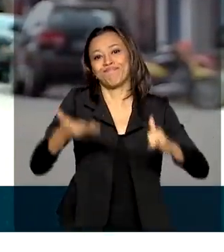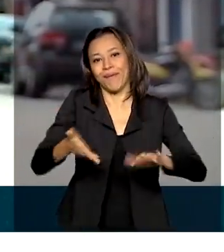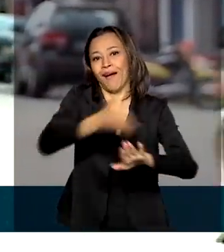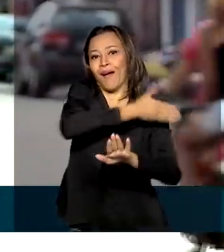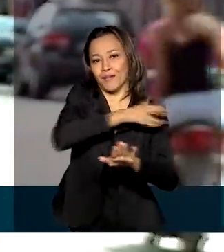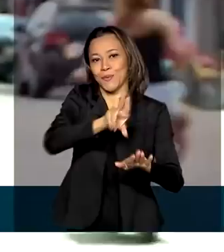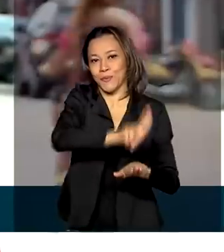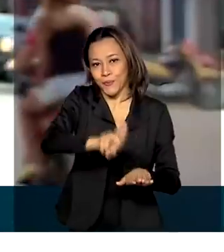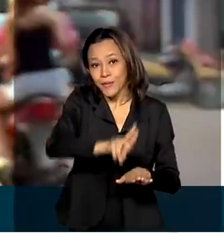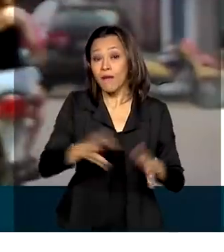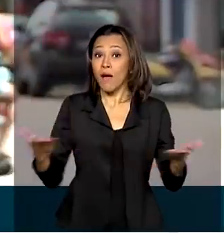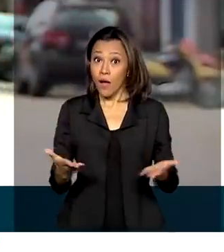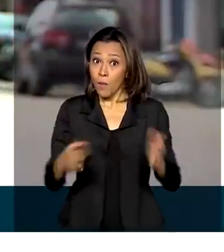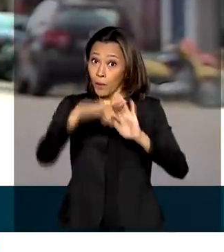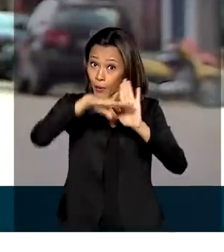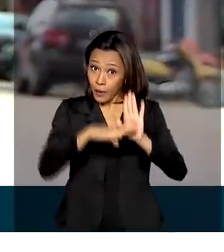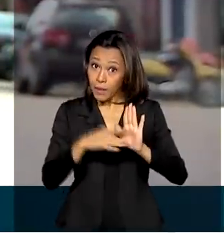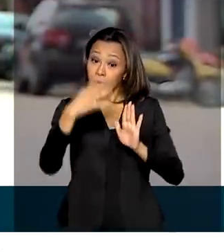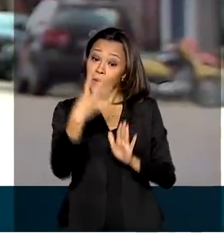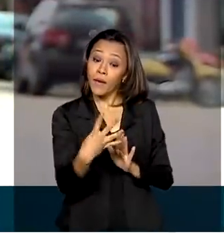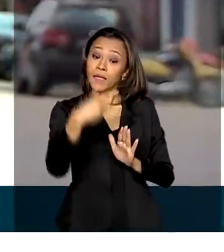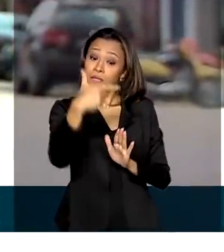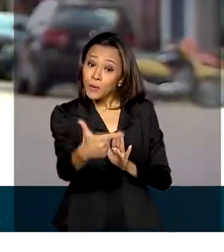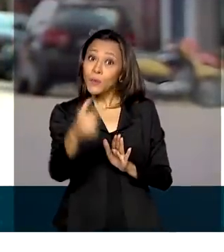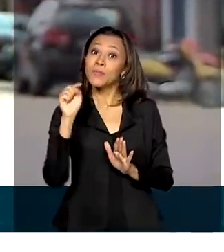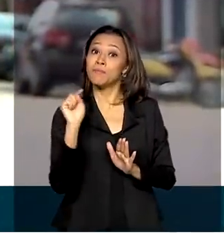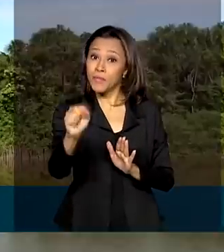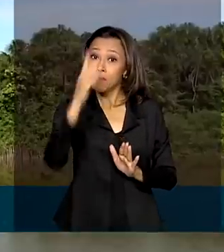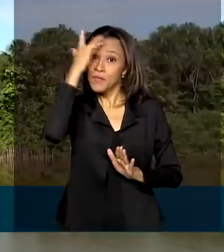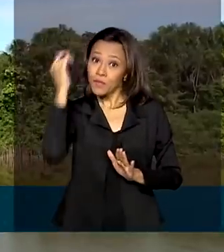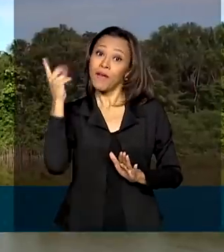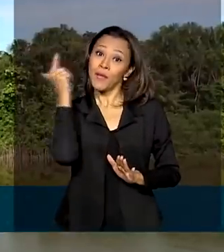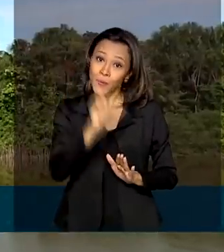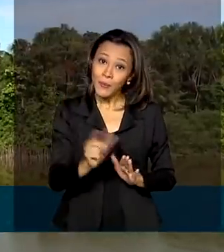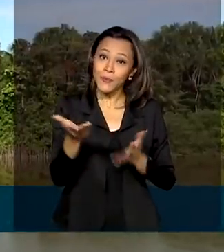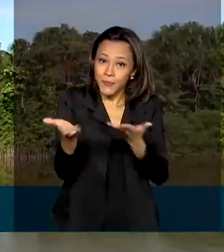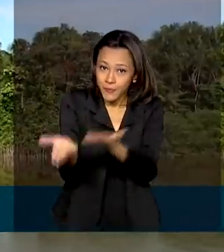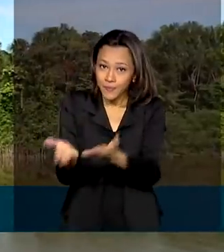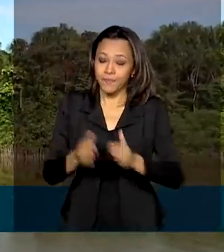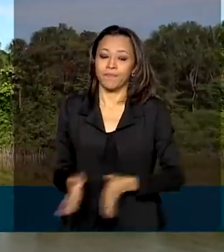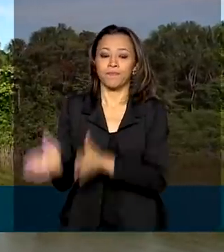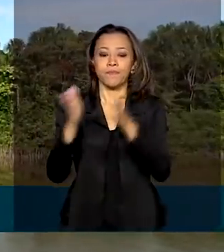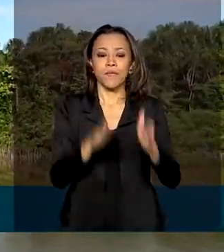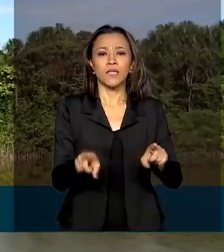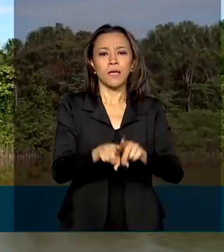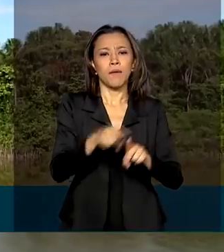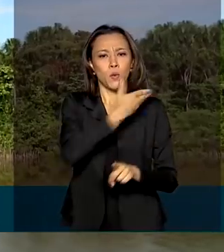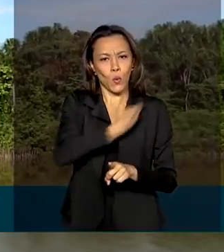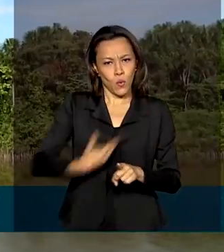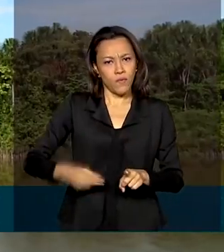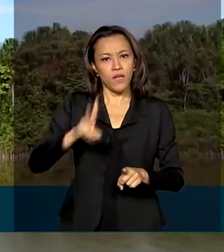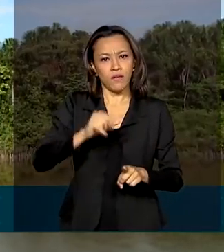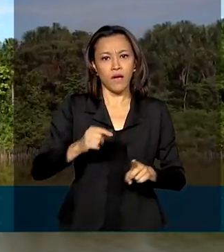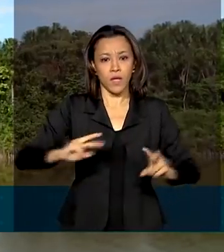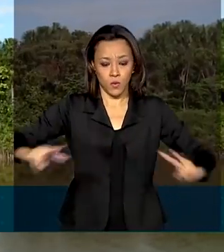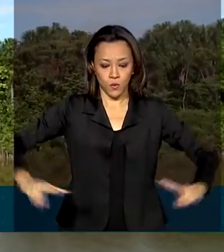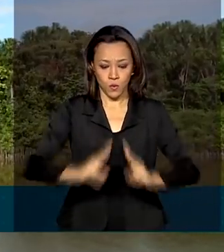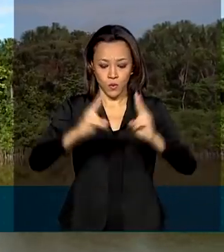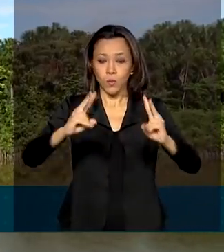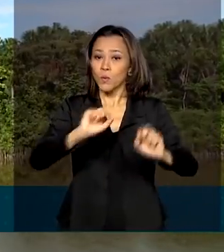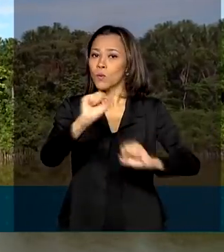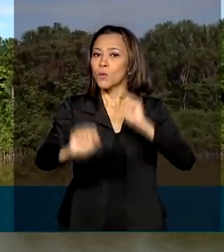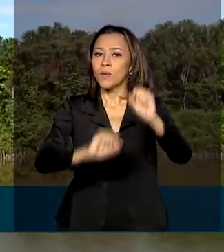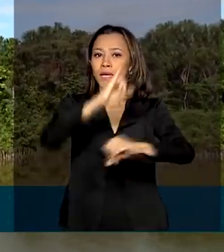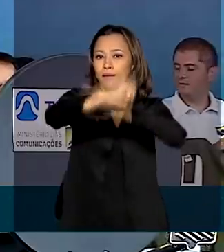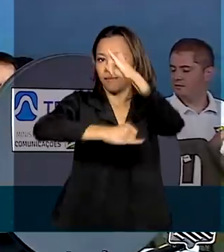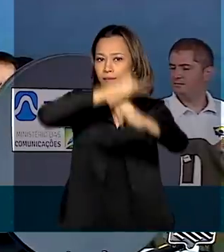beneficiar 42 mil pessoas no estado do Pará. O governo também vai instalar novos pontos de conexão de internet